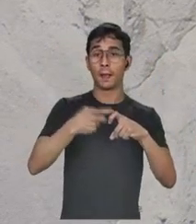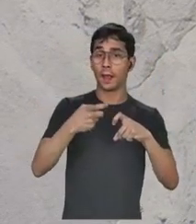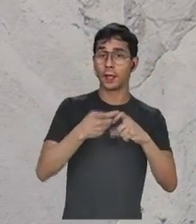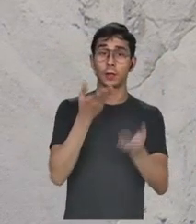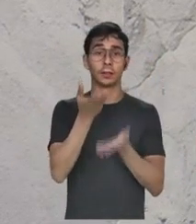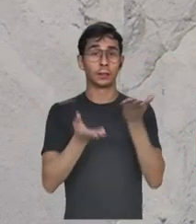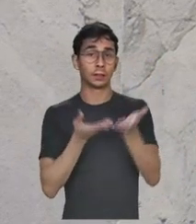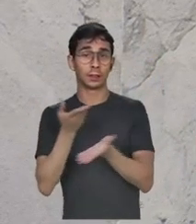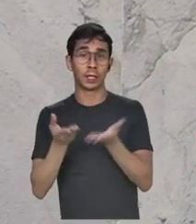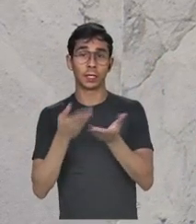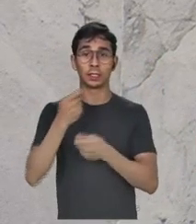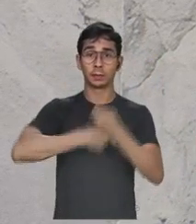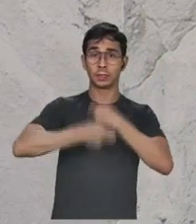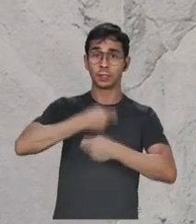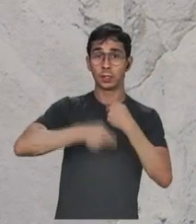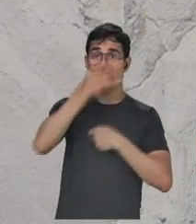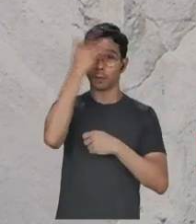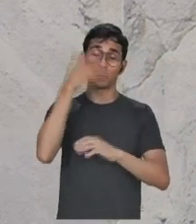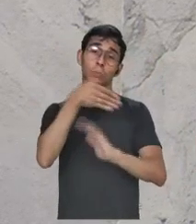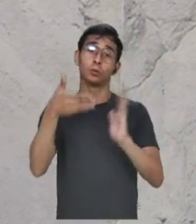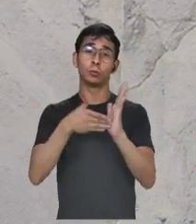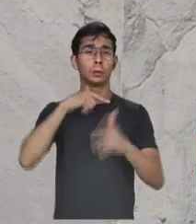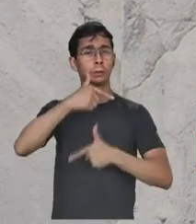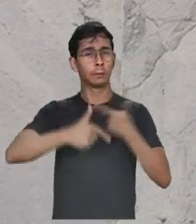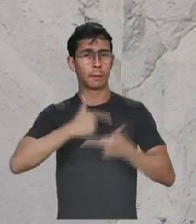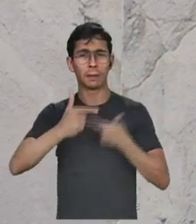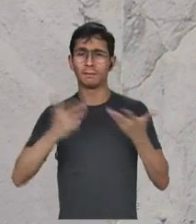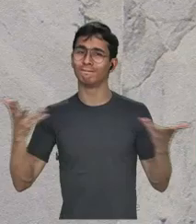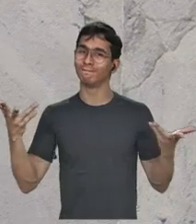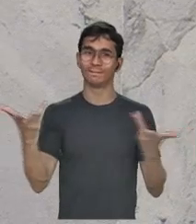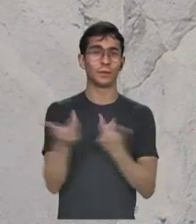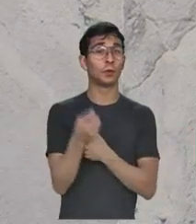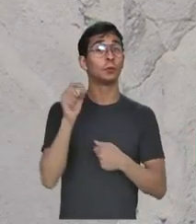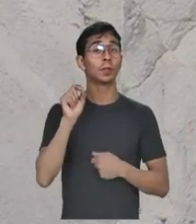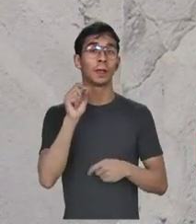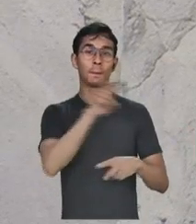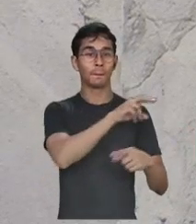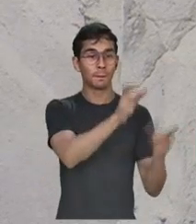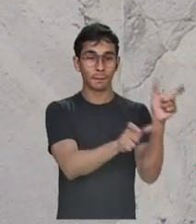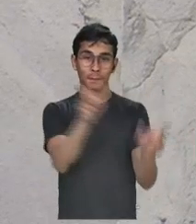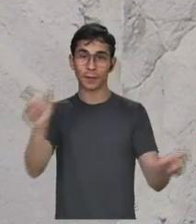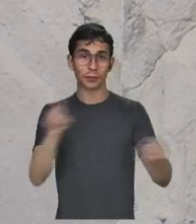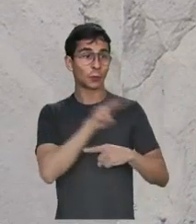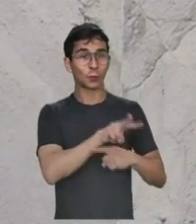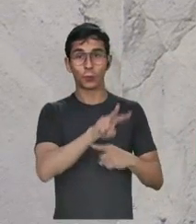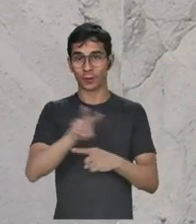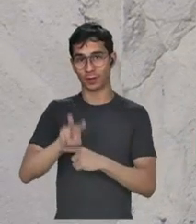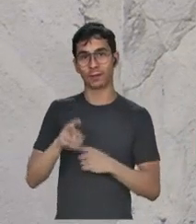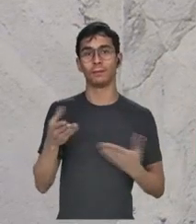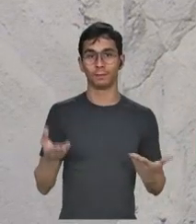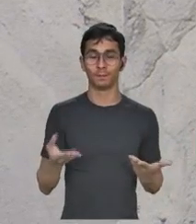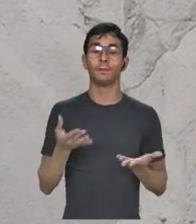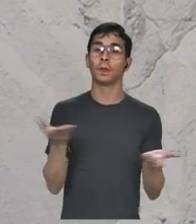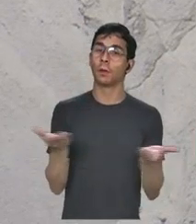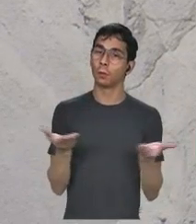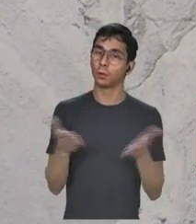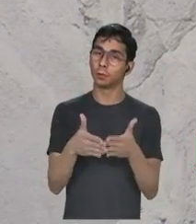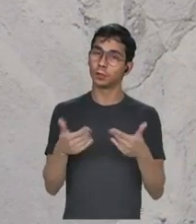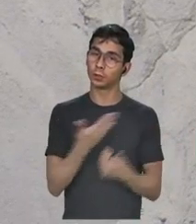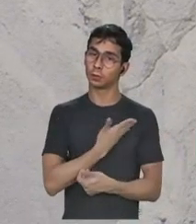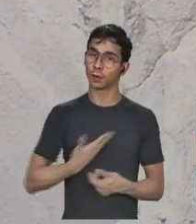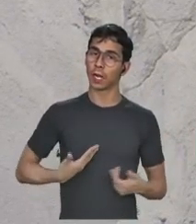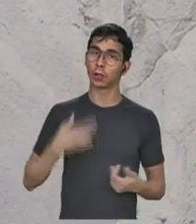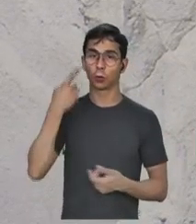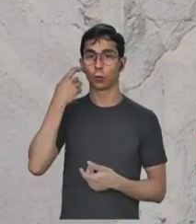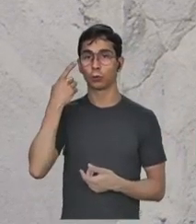da administração pessoal que enfim faz todo esse trabalho maravilhoso que é cuidar das pessoas que têm necessidade então a pelo nosso ao senhor governador